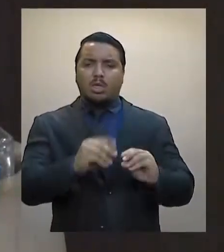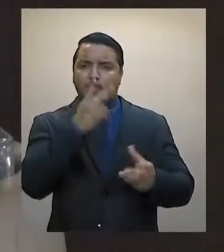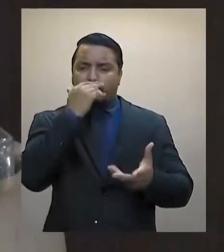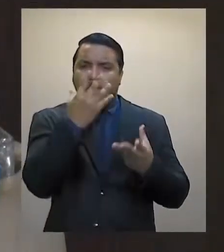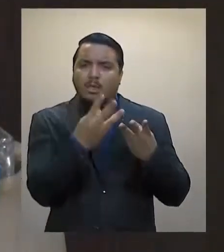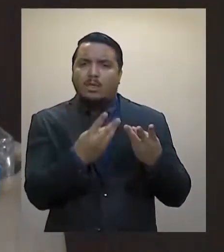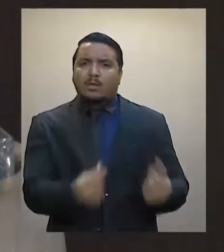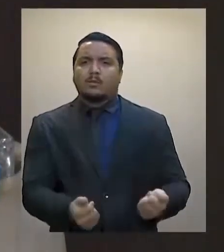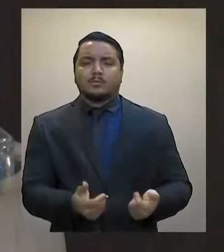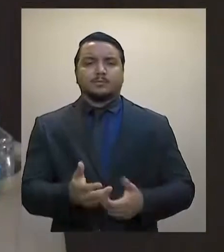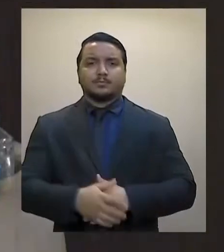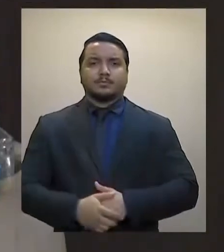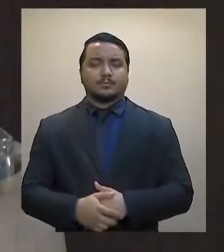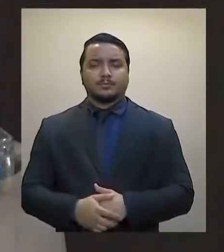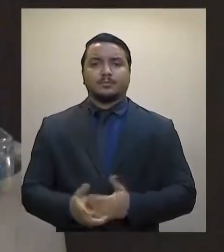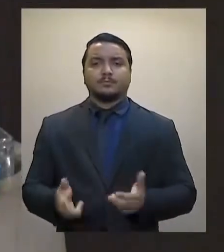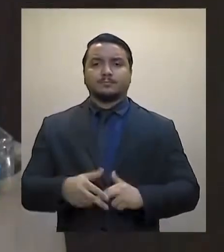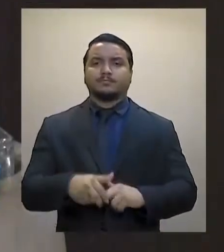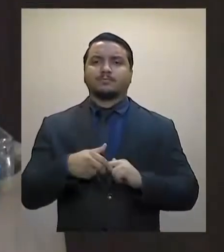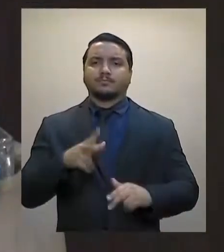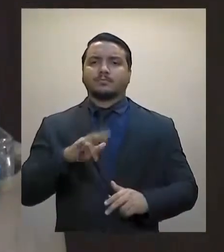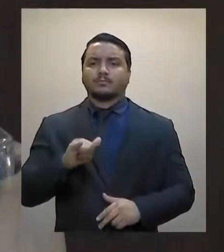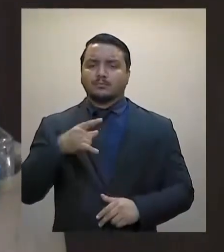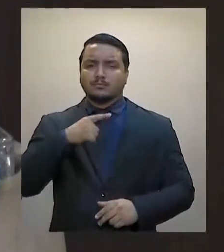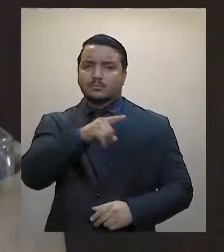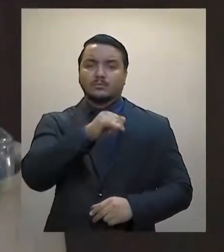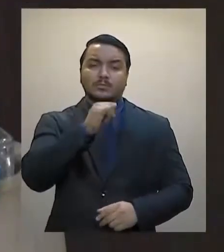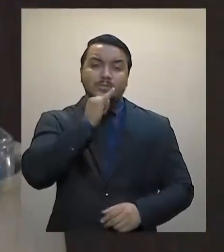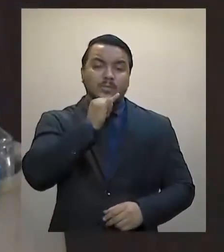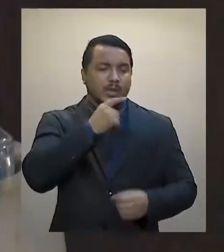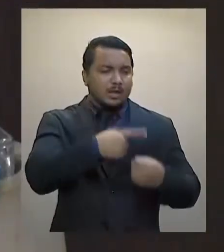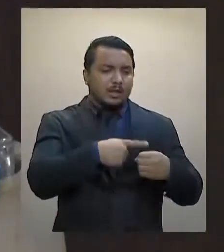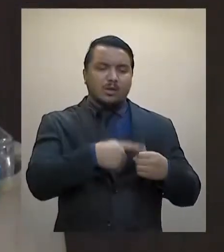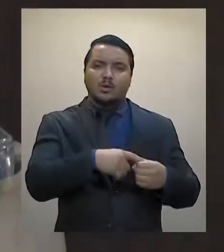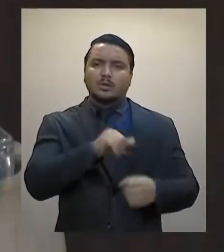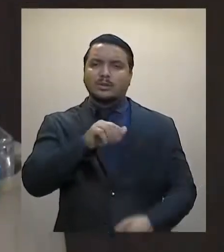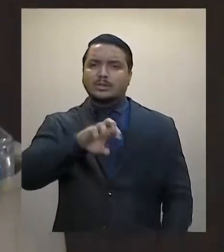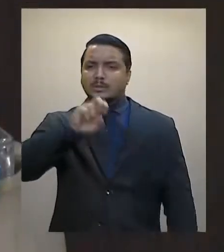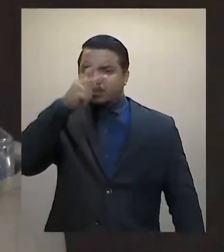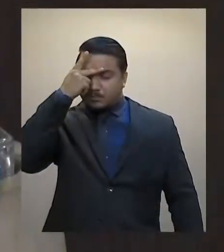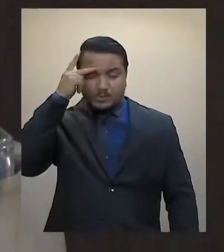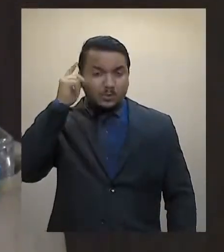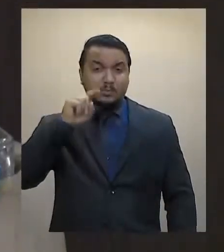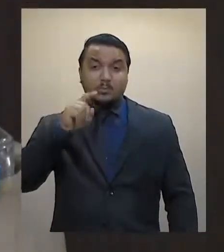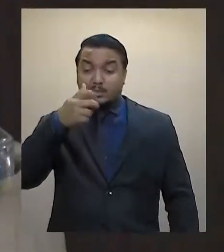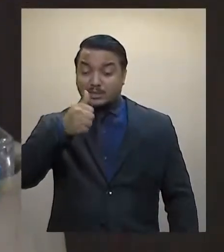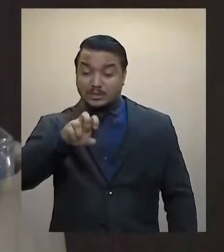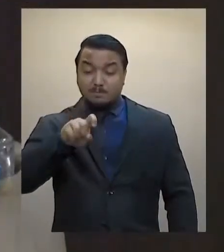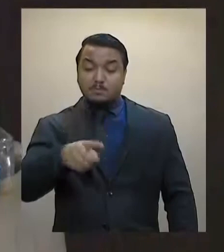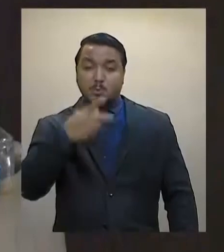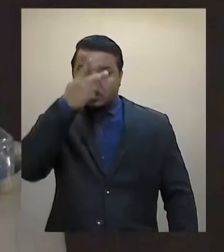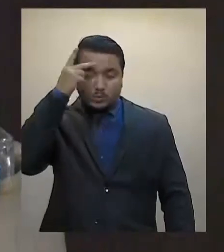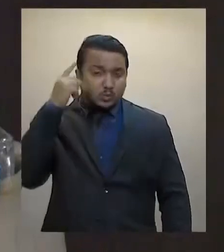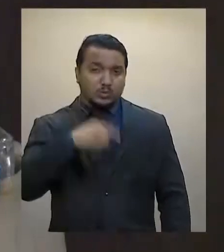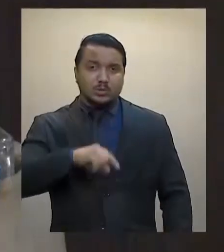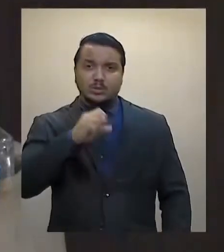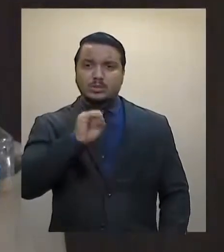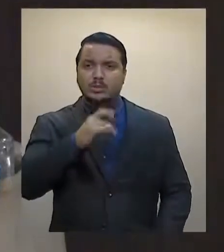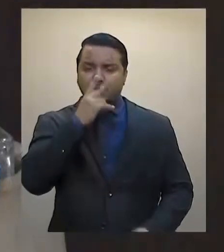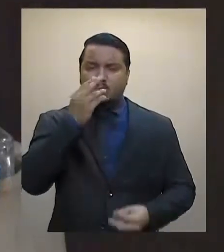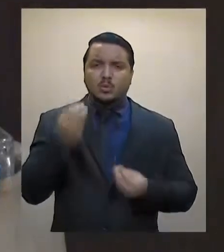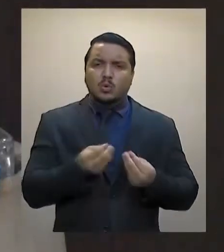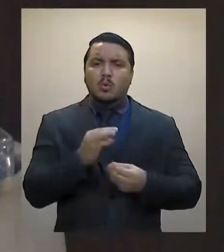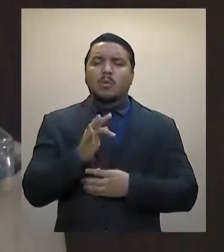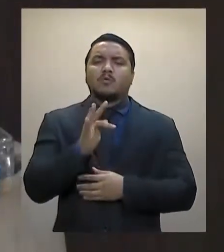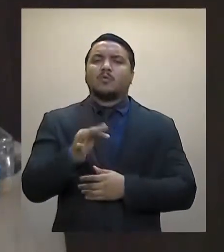de então. É dizer que lá no município de 15 mil habitantes, se a professora, no futuro, não rezar pela cartilha do